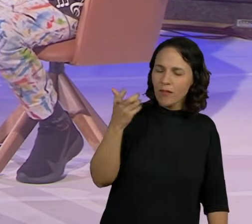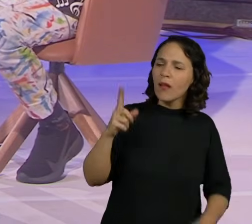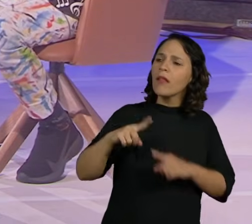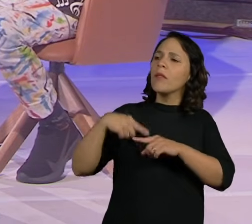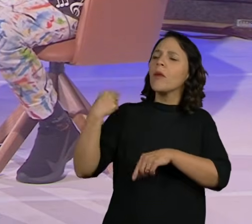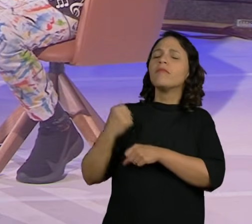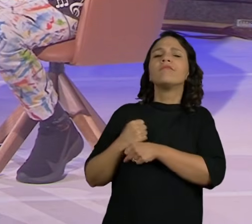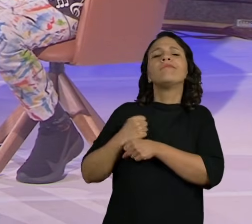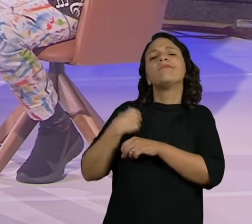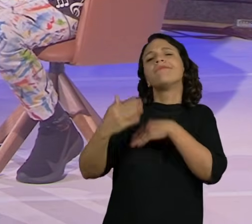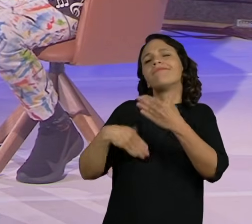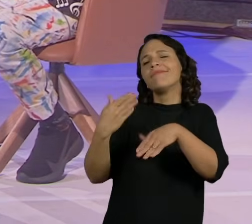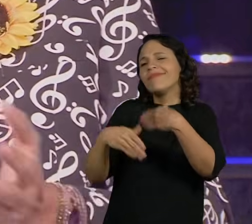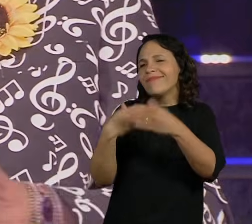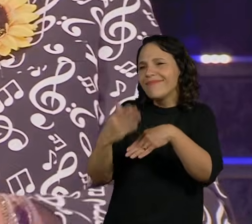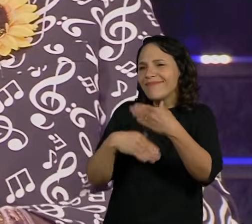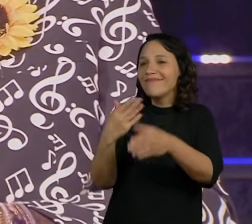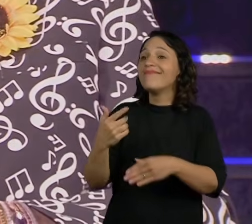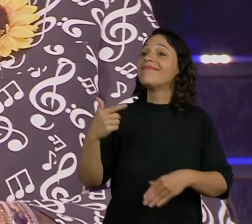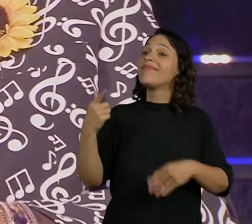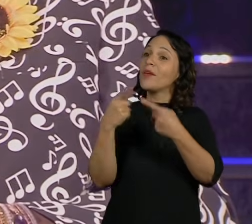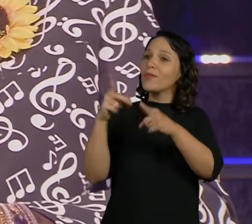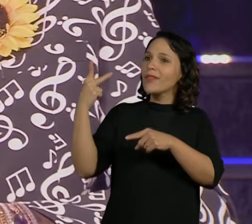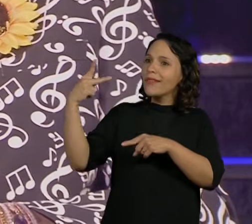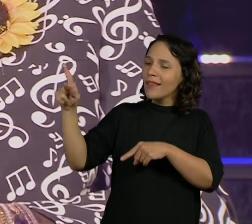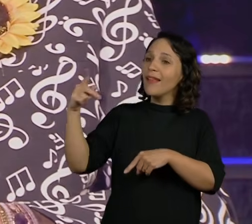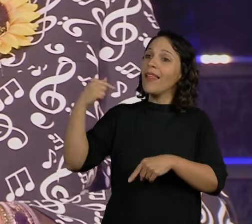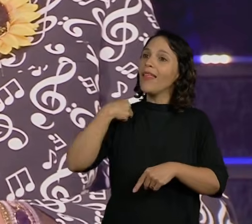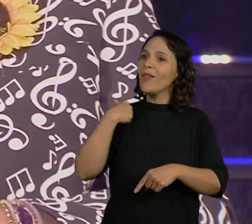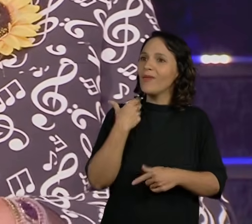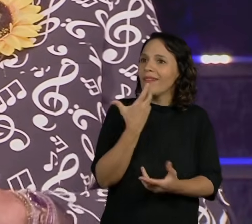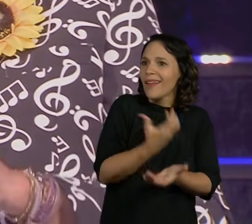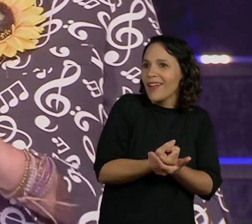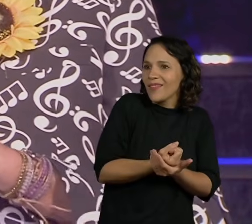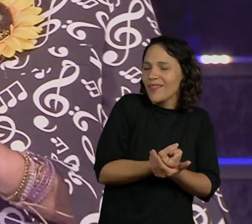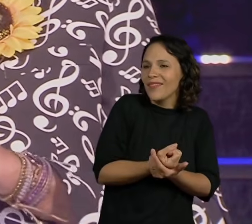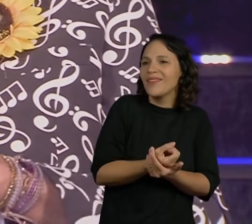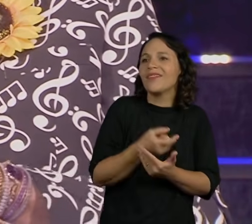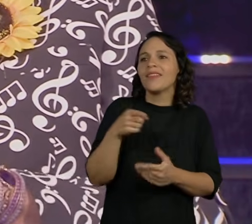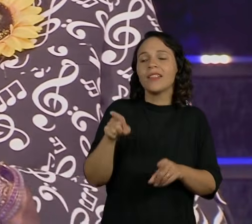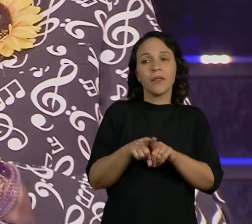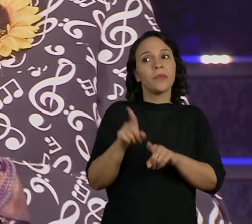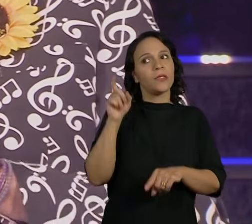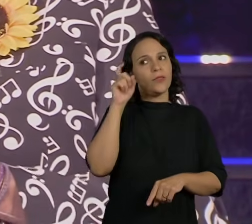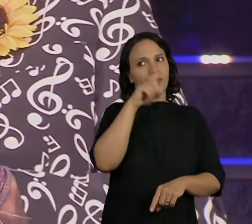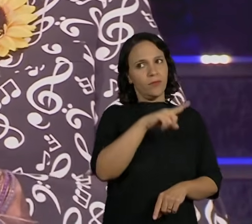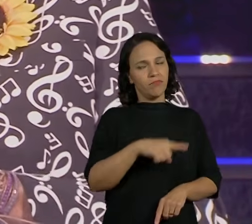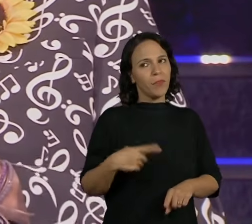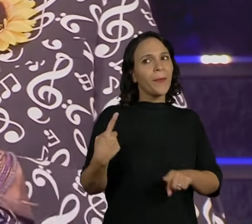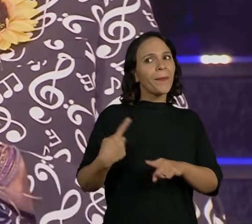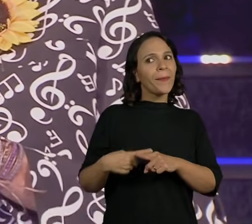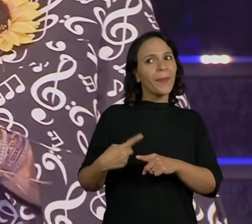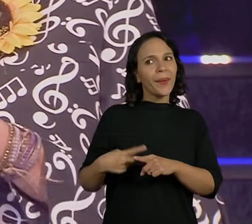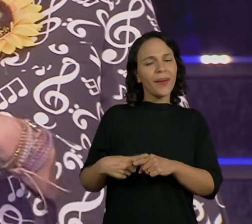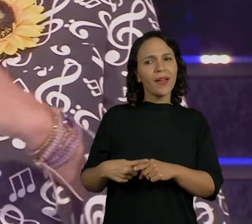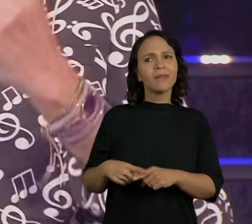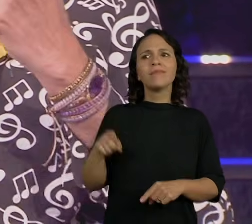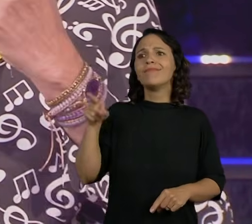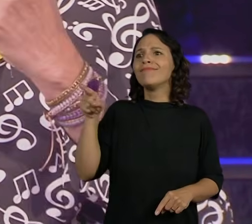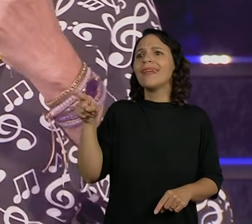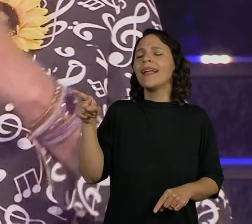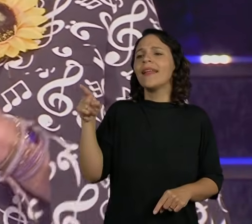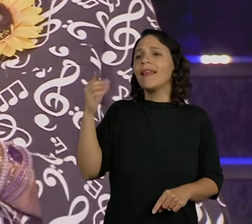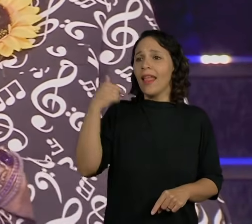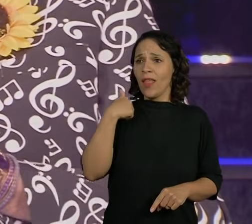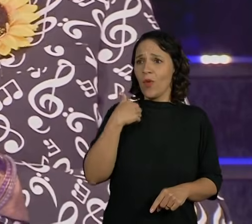depois de muito tempo, vim a gravar a música do Valdir, que foi uma coisa também assim meio dificultosa, porque o Valdir não entendeu o